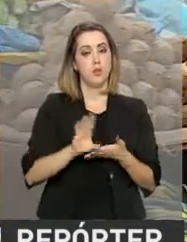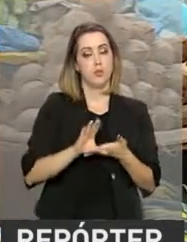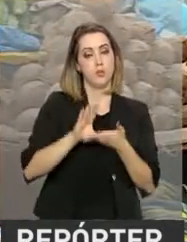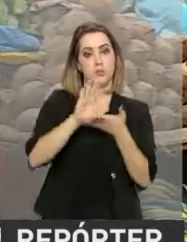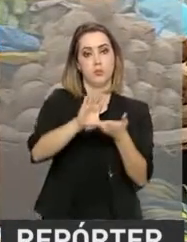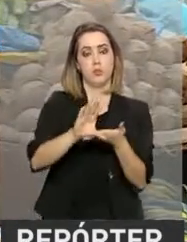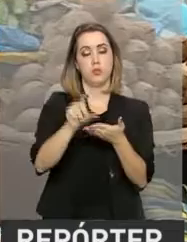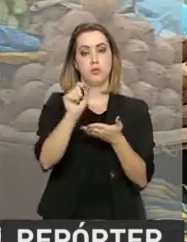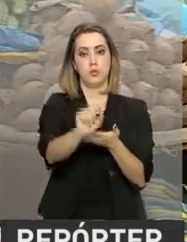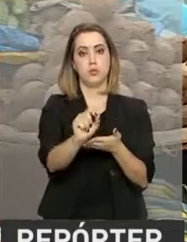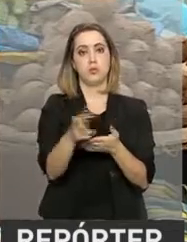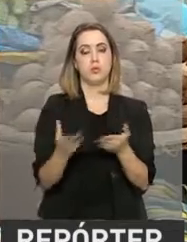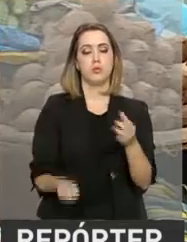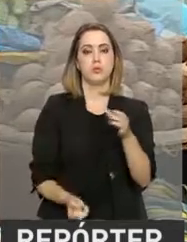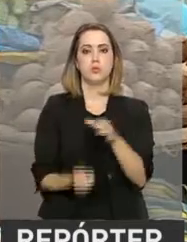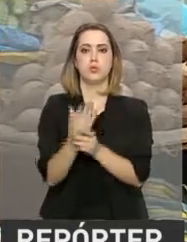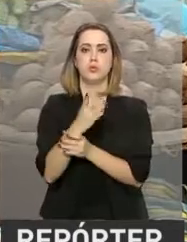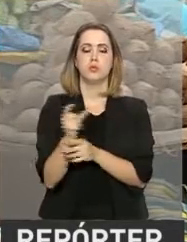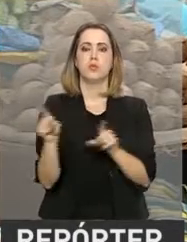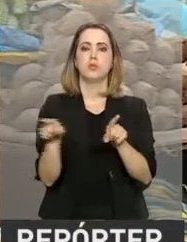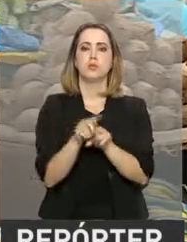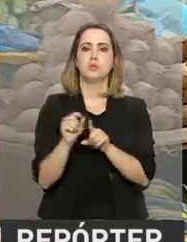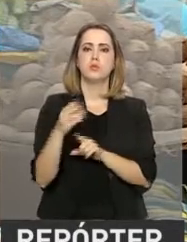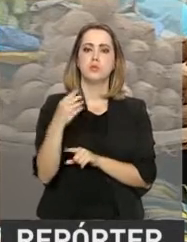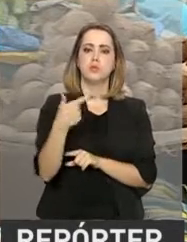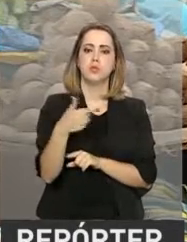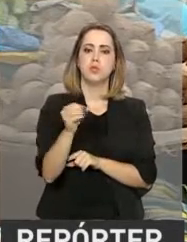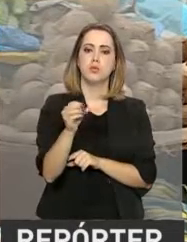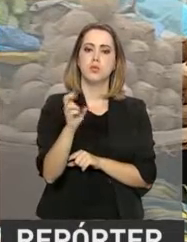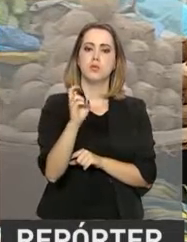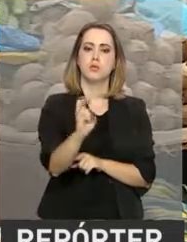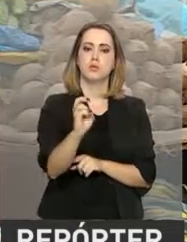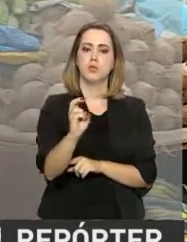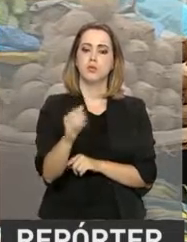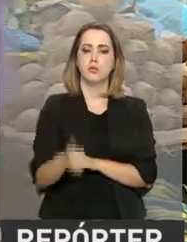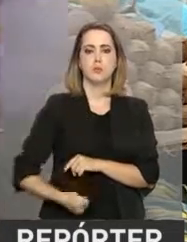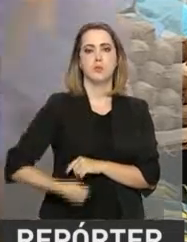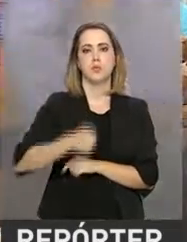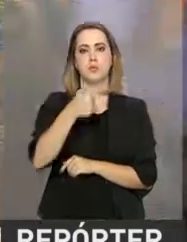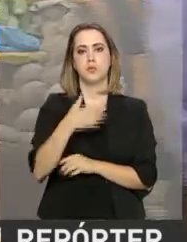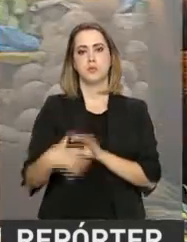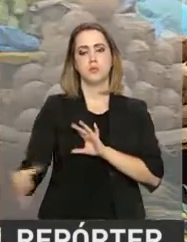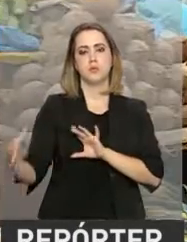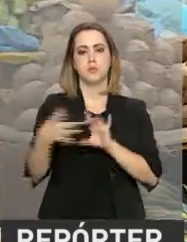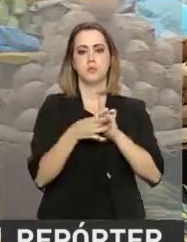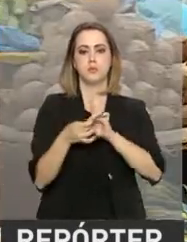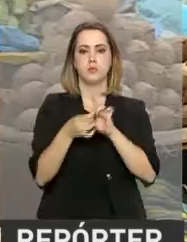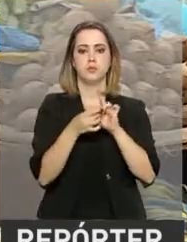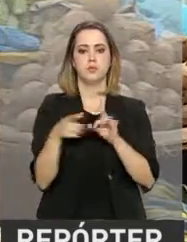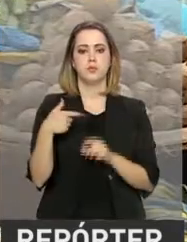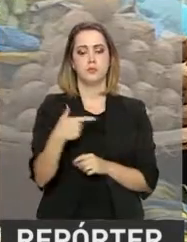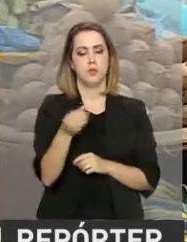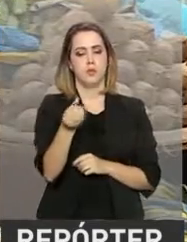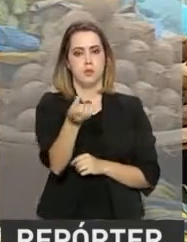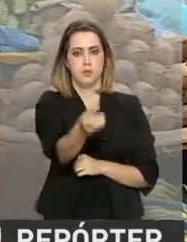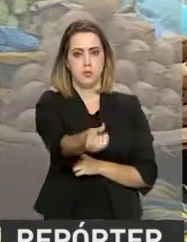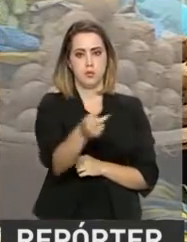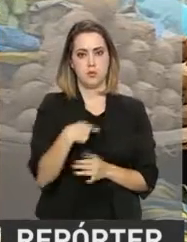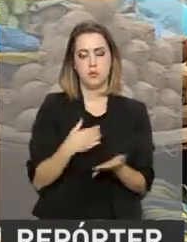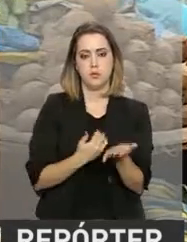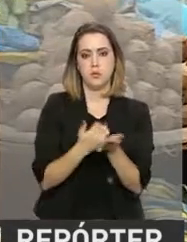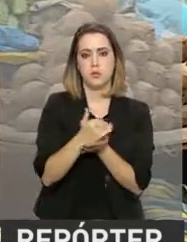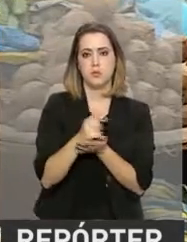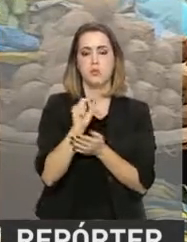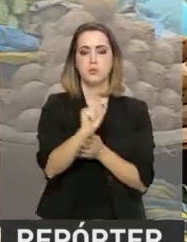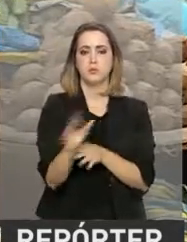Tecnologia Brasil-Índia foi instituído em 2005, aperfeiçoando aí a cooperação nessa área entre os dois países. E em 2006 foi estabelecida